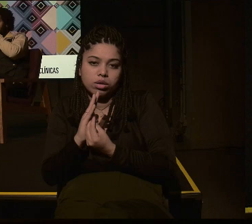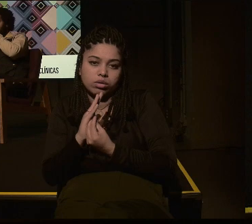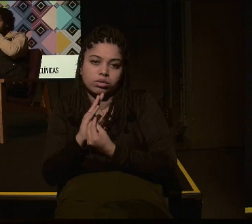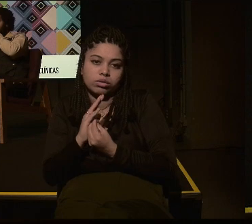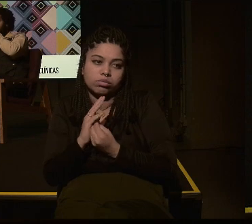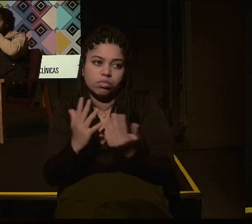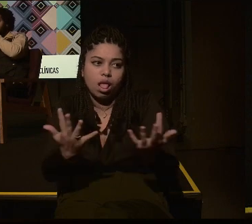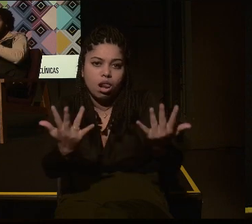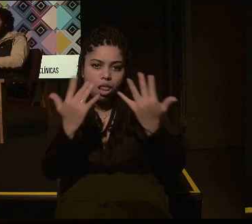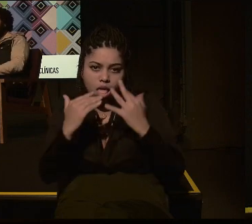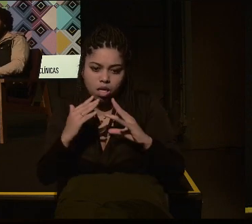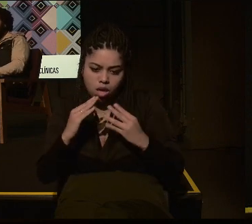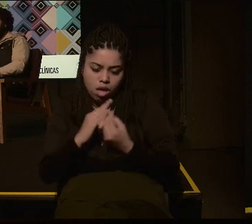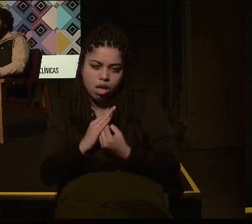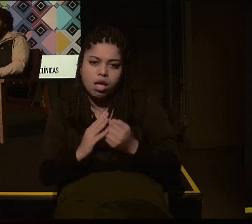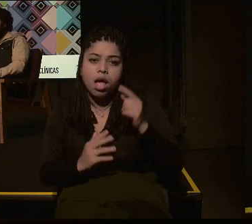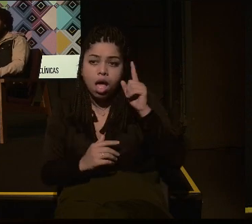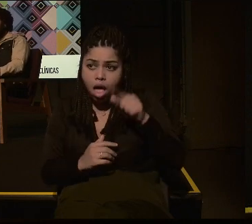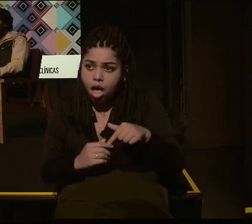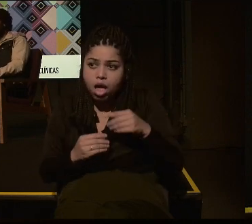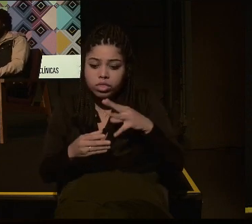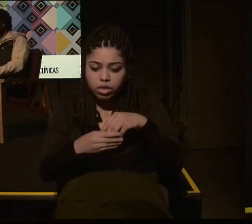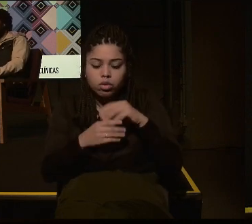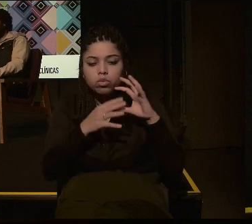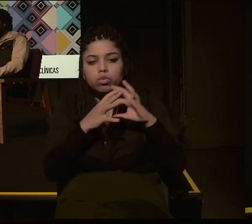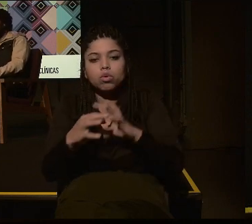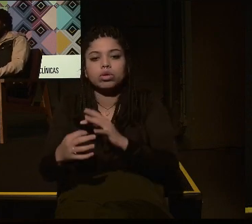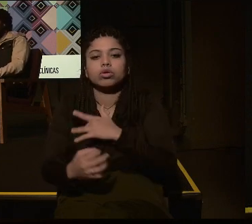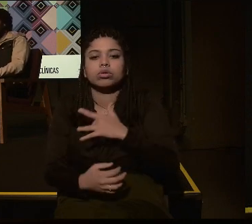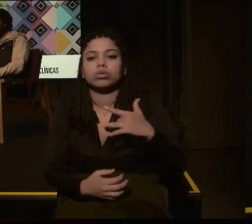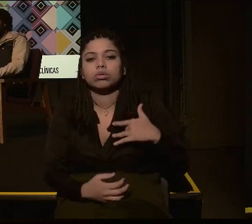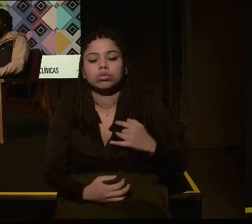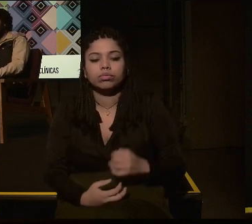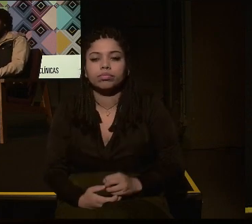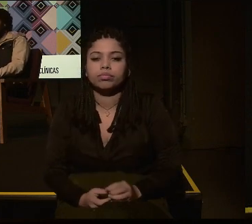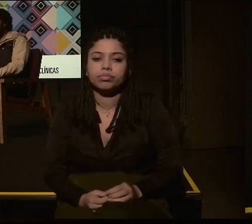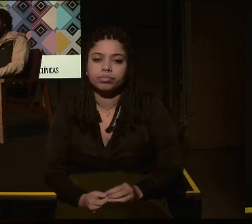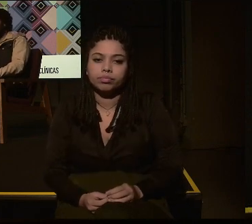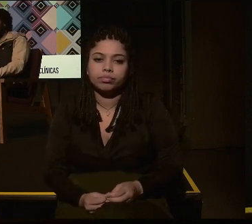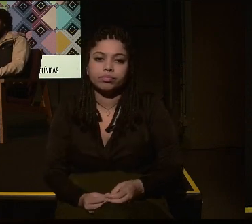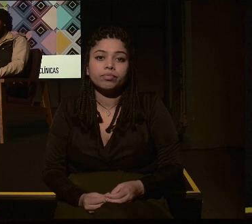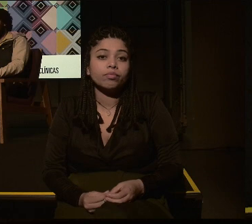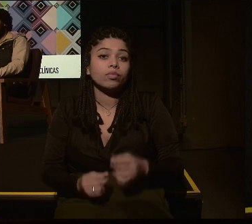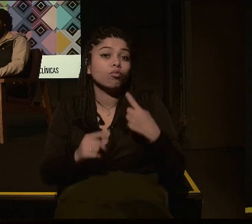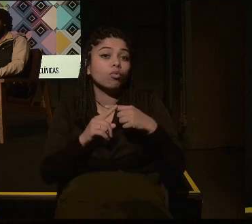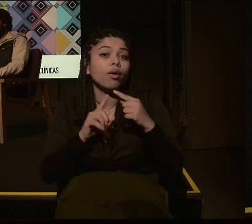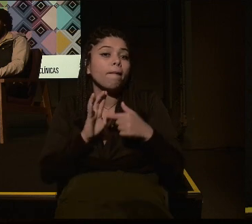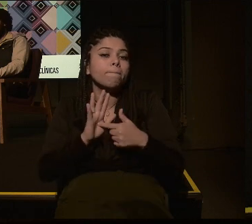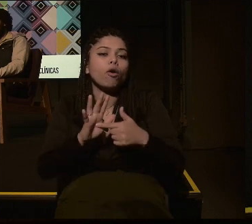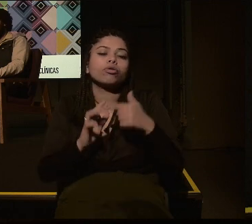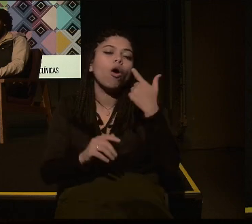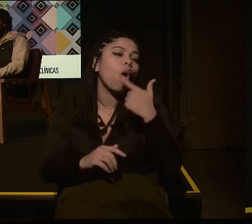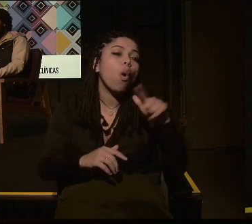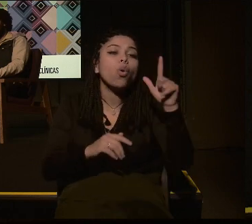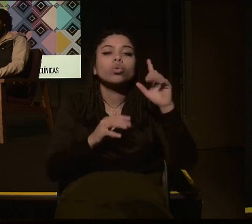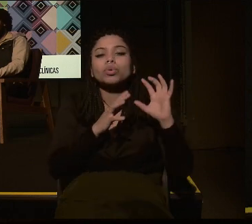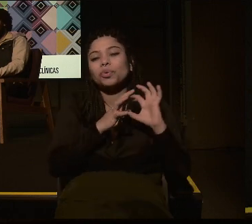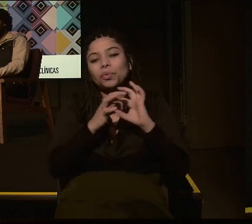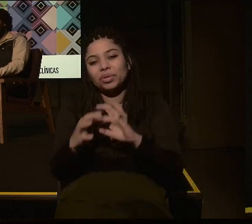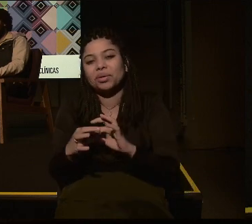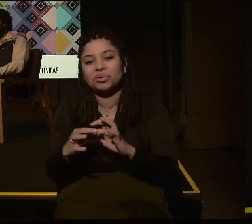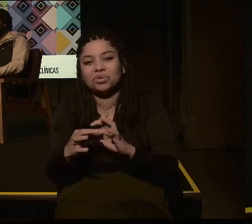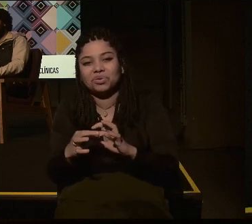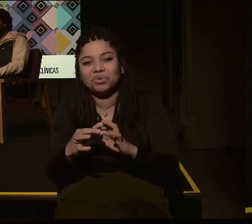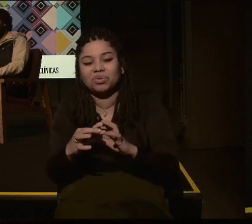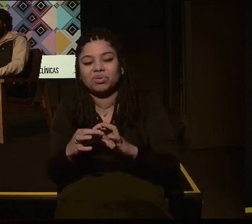Como um contradispositivo, né? Um dispositivo de saúde, assim. Algo que traz um outro contexto para furar